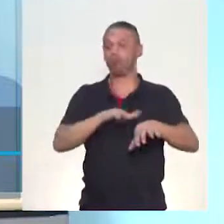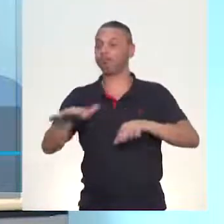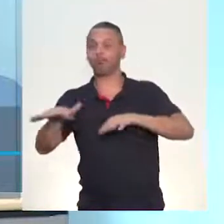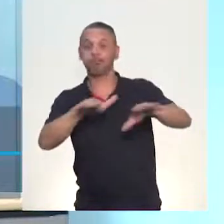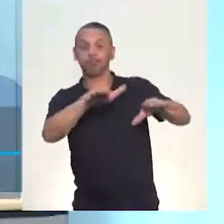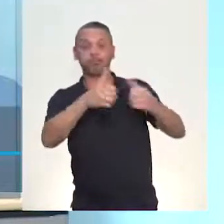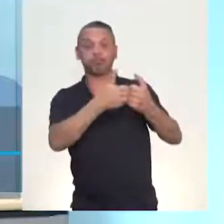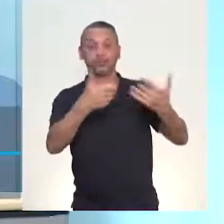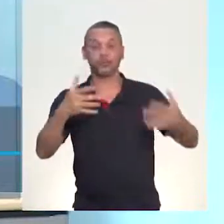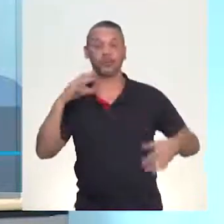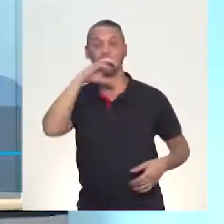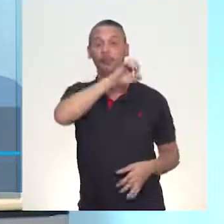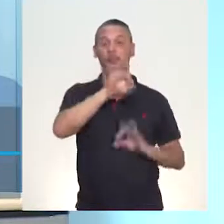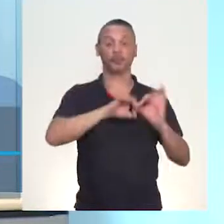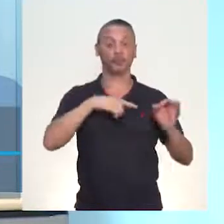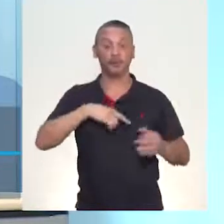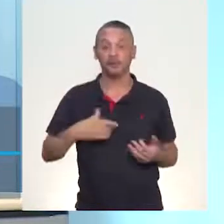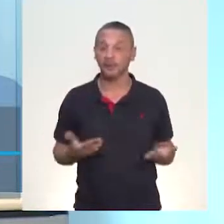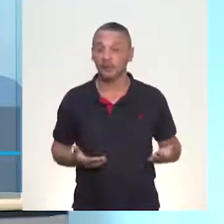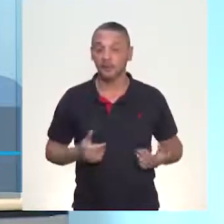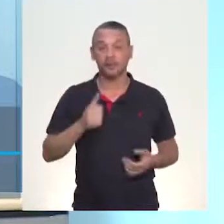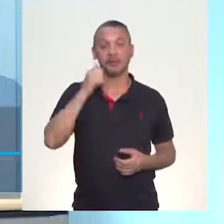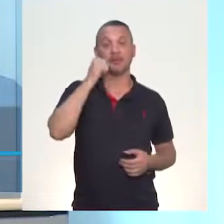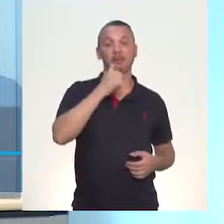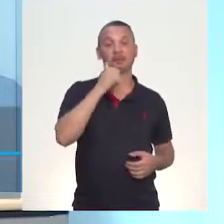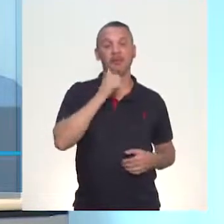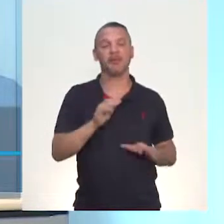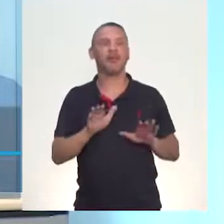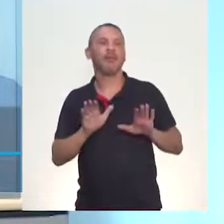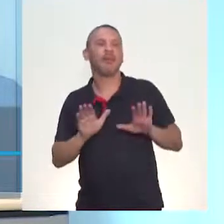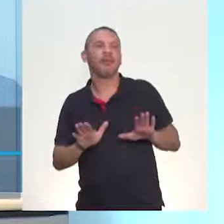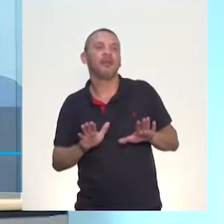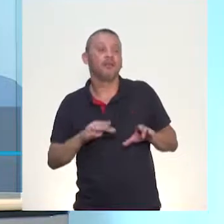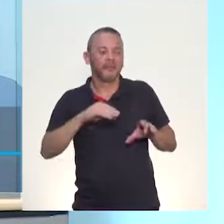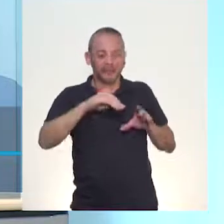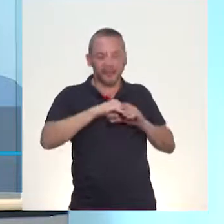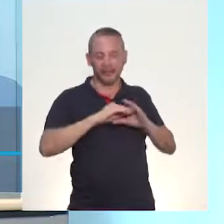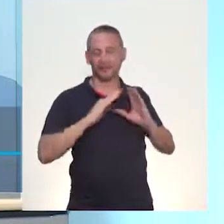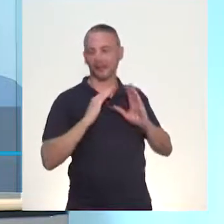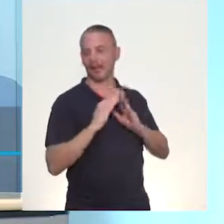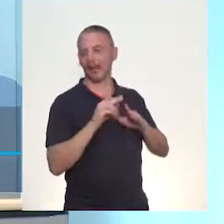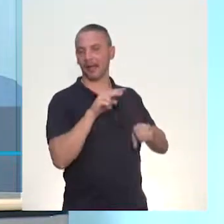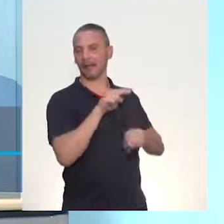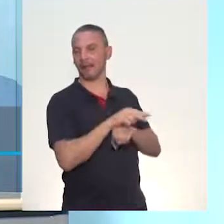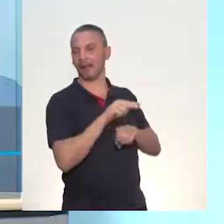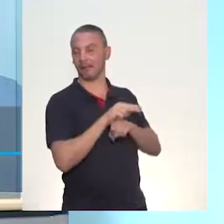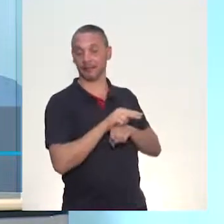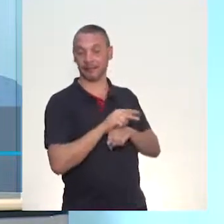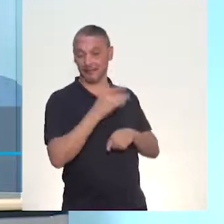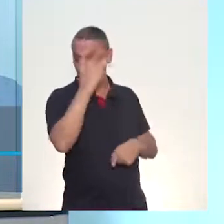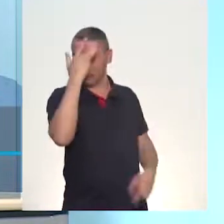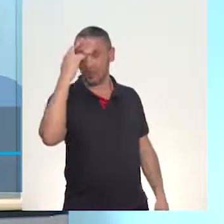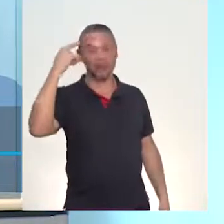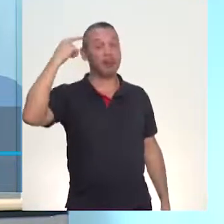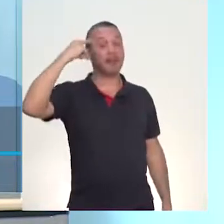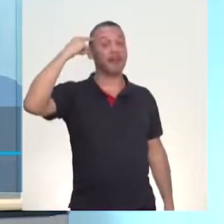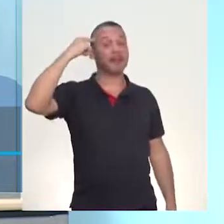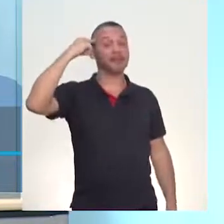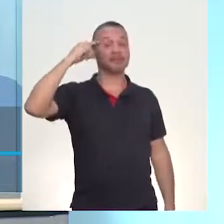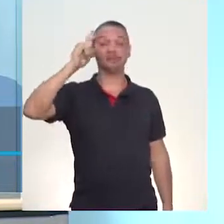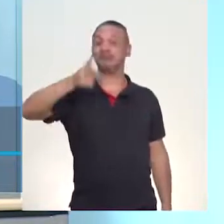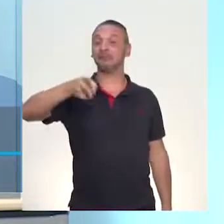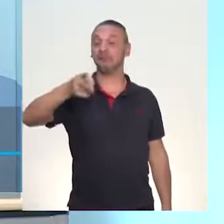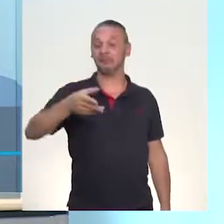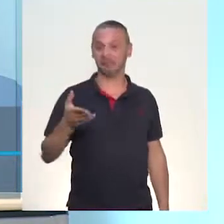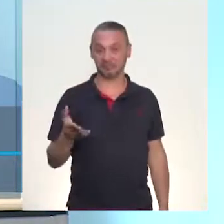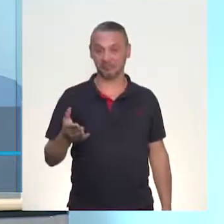outro em alta velocidade, enquanto a mulher deve ficar em casa, cuidando do lar. Esse tipo de pensamento, que é um pensamento, eu